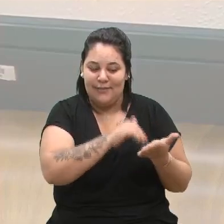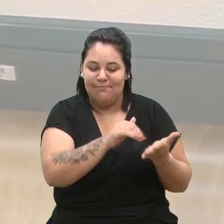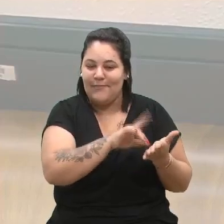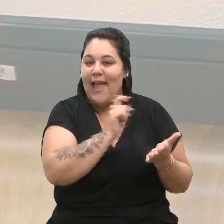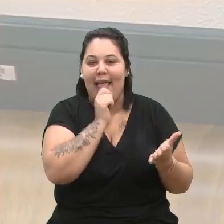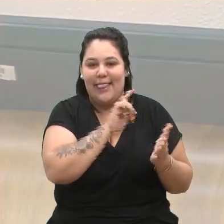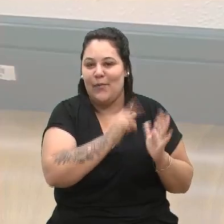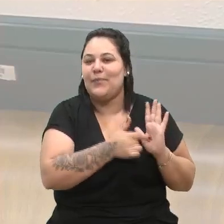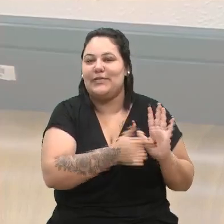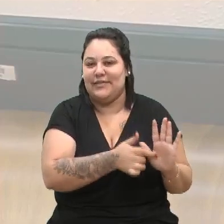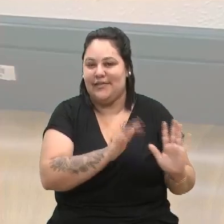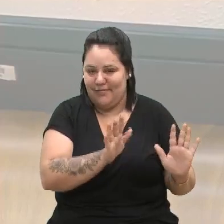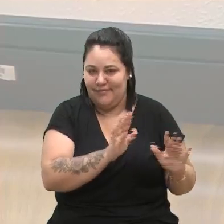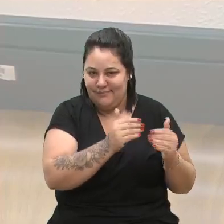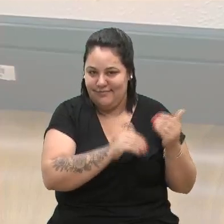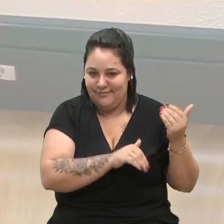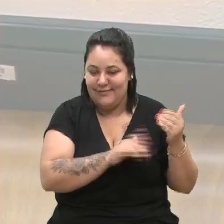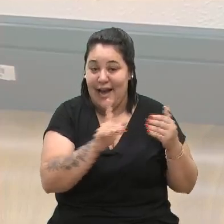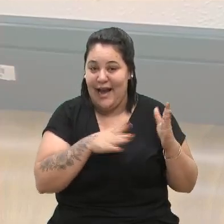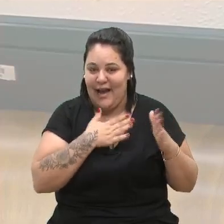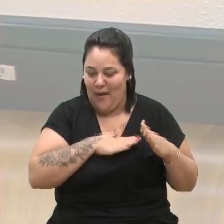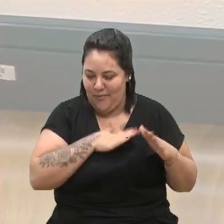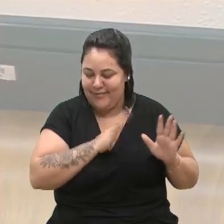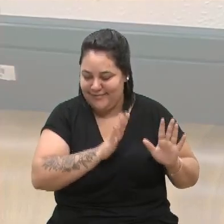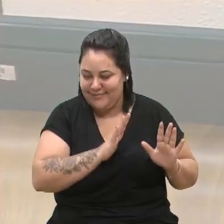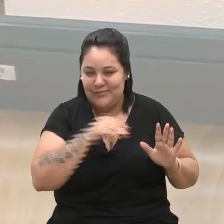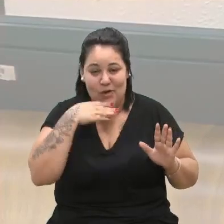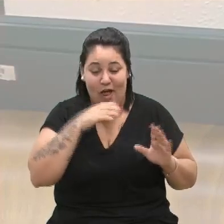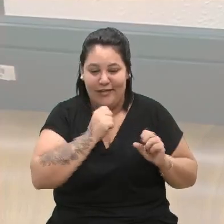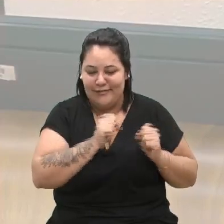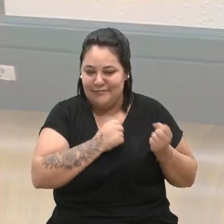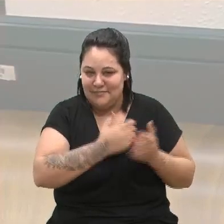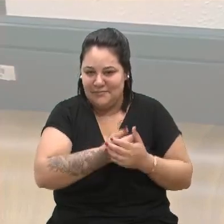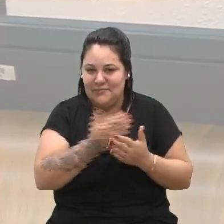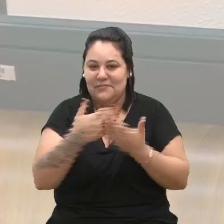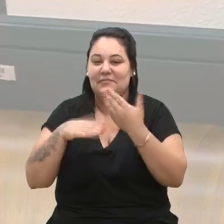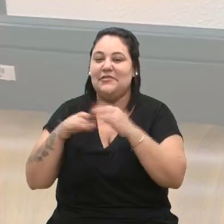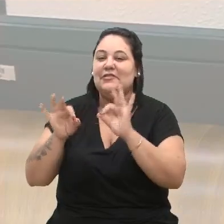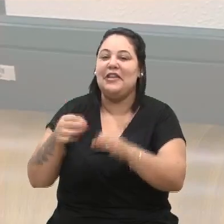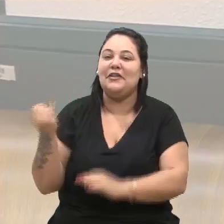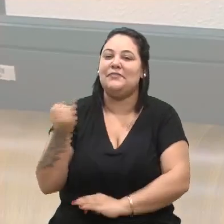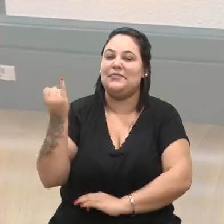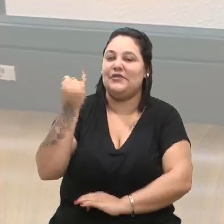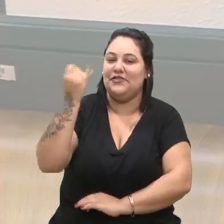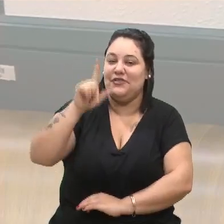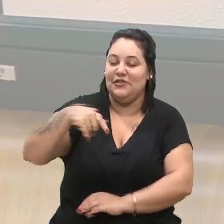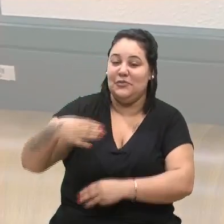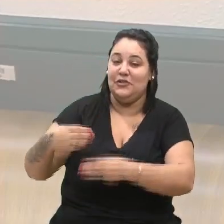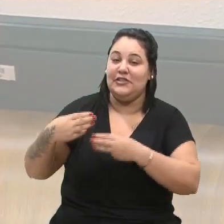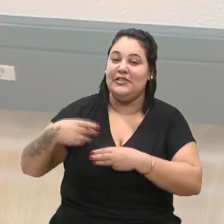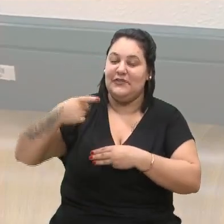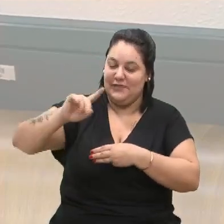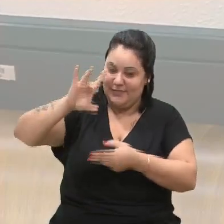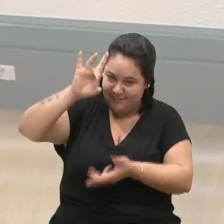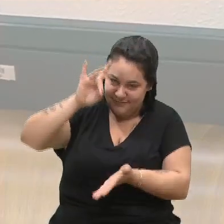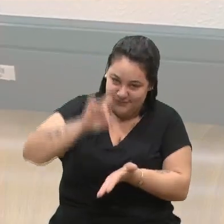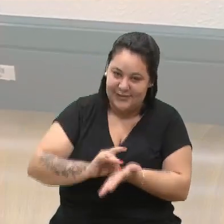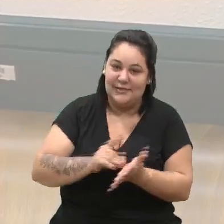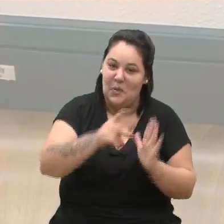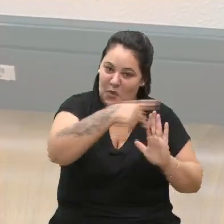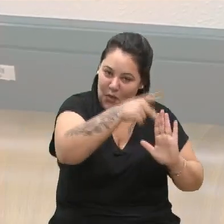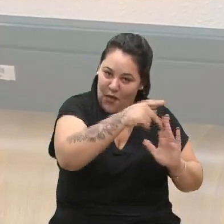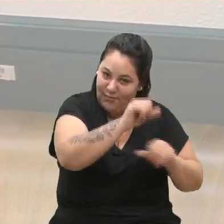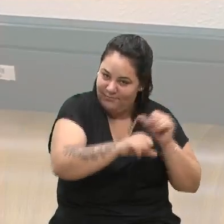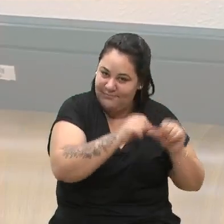tudo certo, o importante é que a moção será protocolada com certeza ainda hoje,